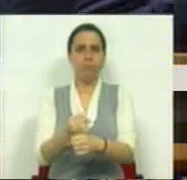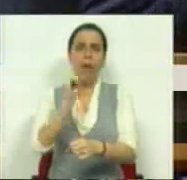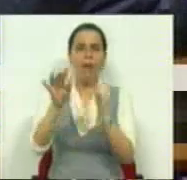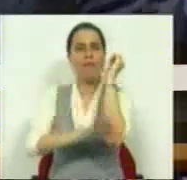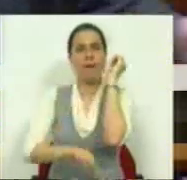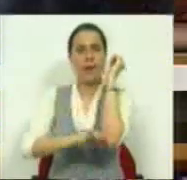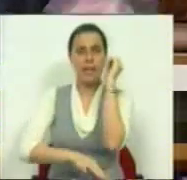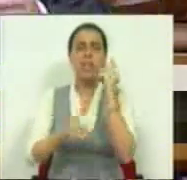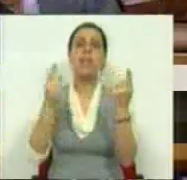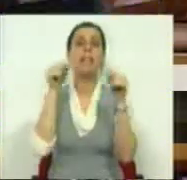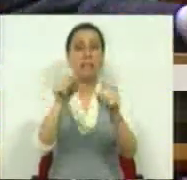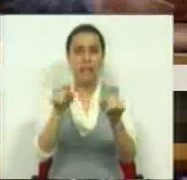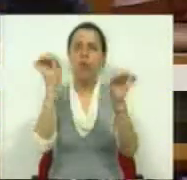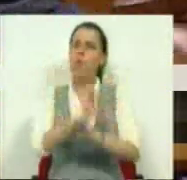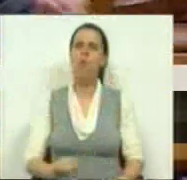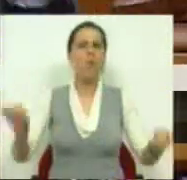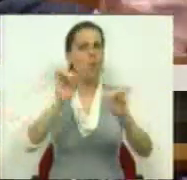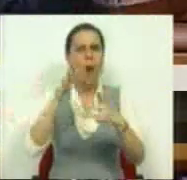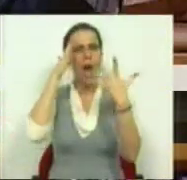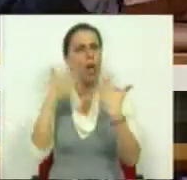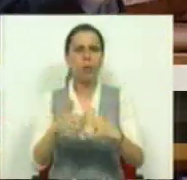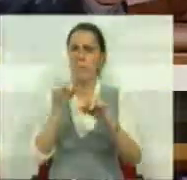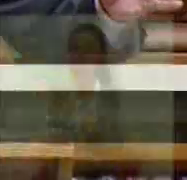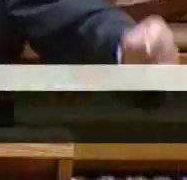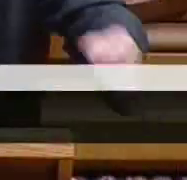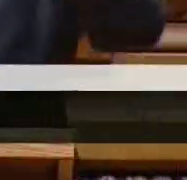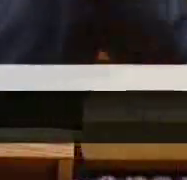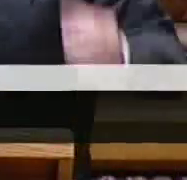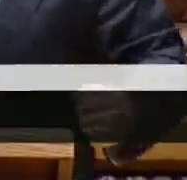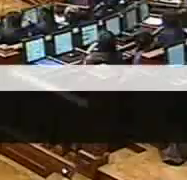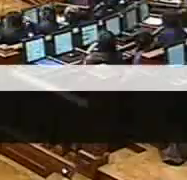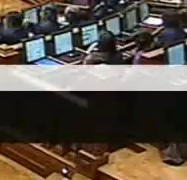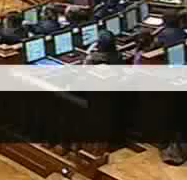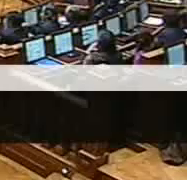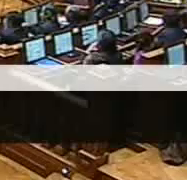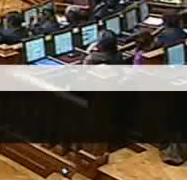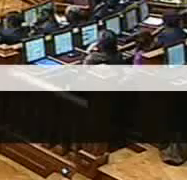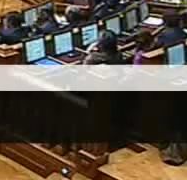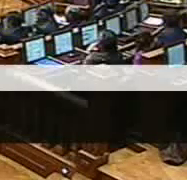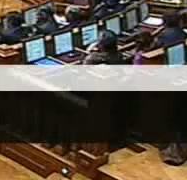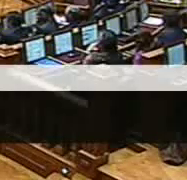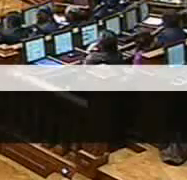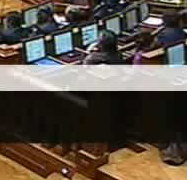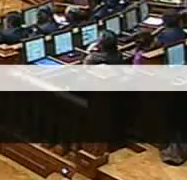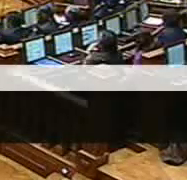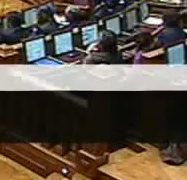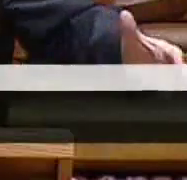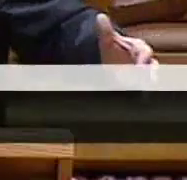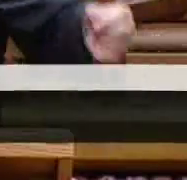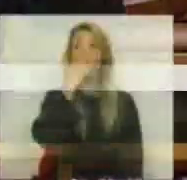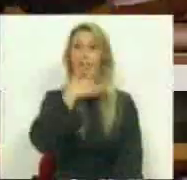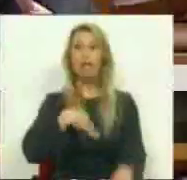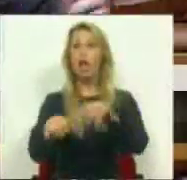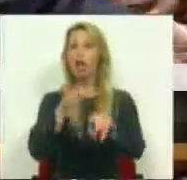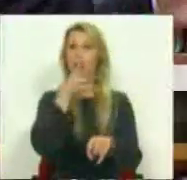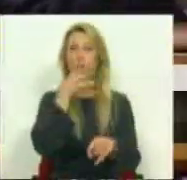de freguesias, e sobre isso não há a menor dúvida. Se os deputados da maioria quiserem ter um debate sério,